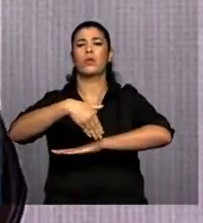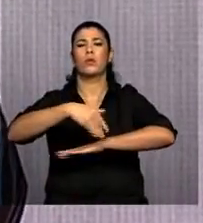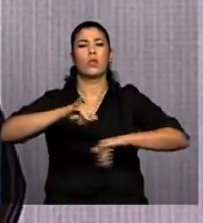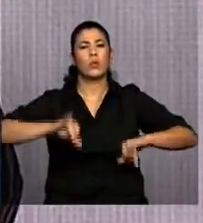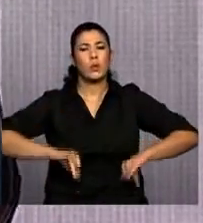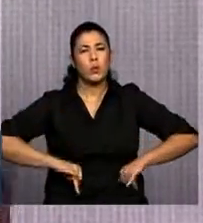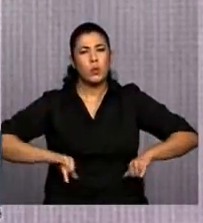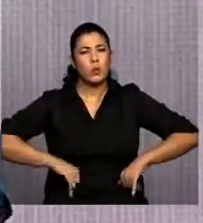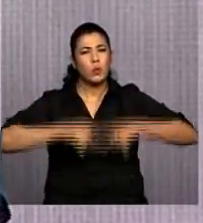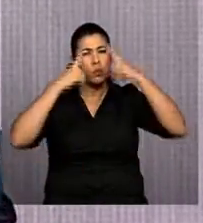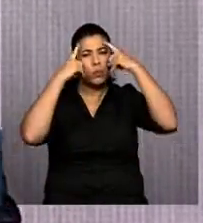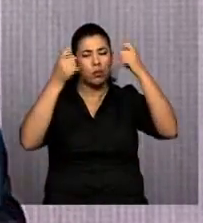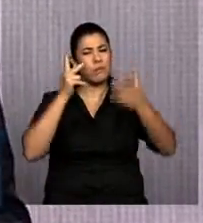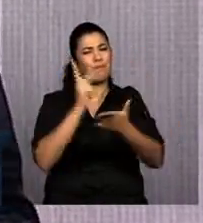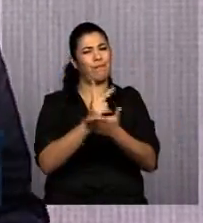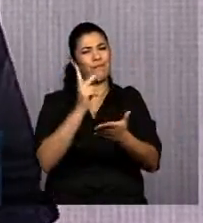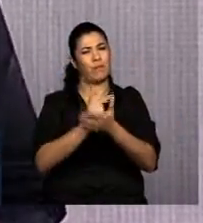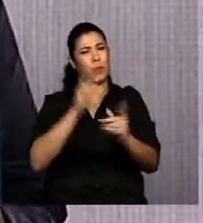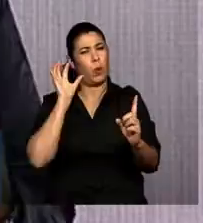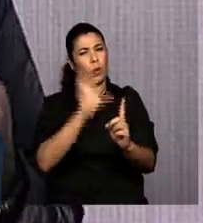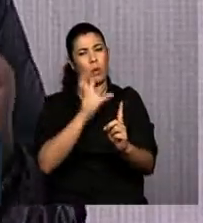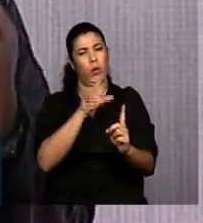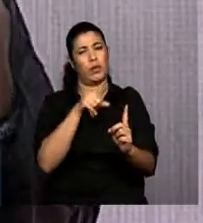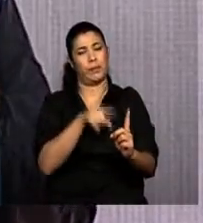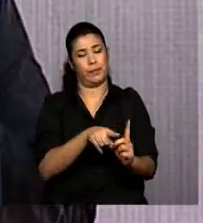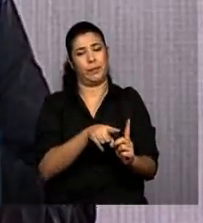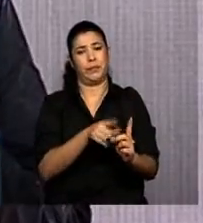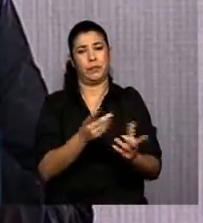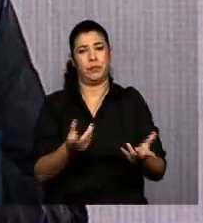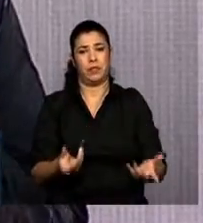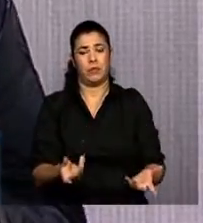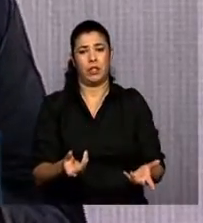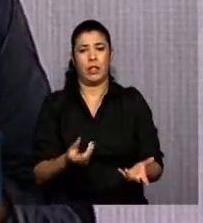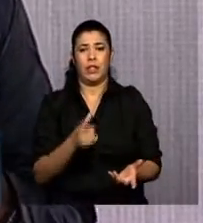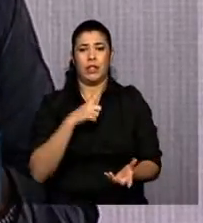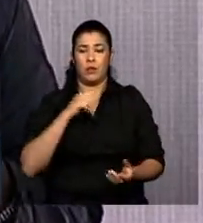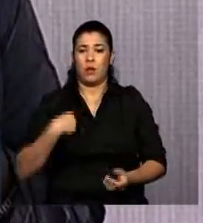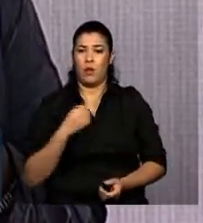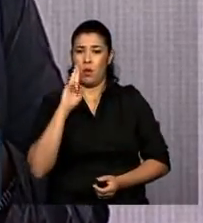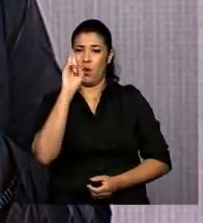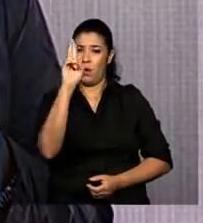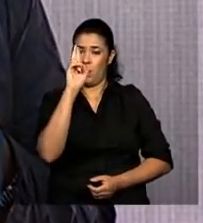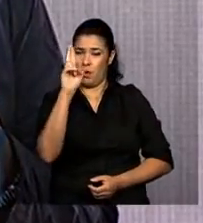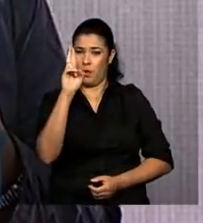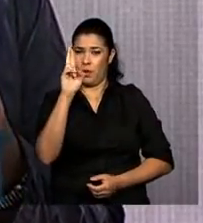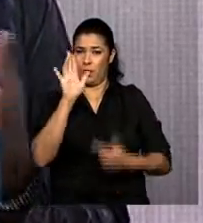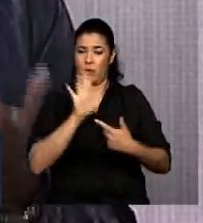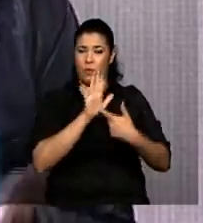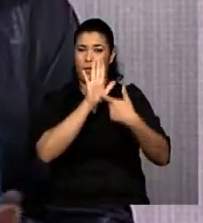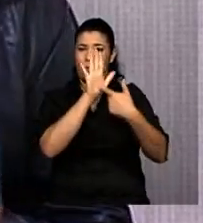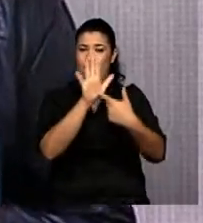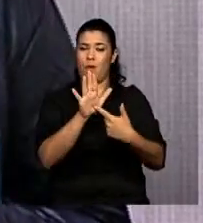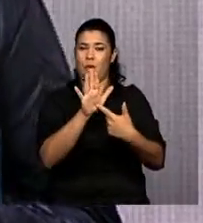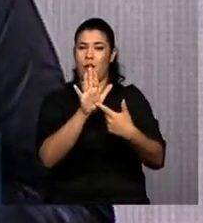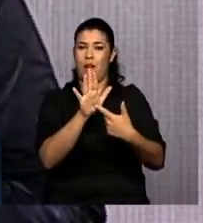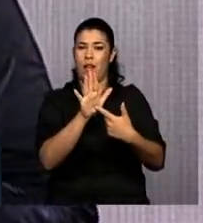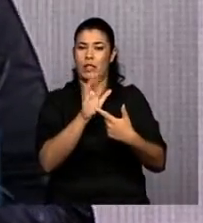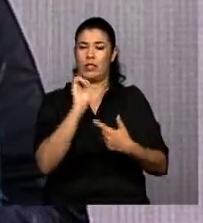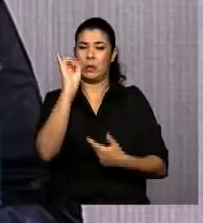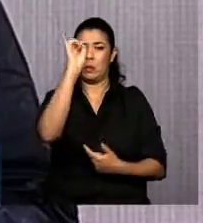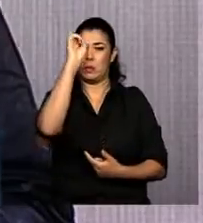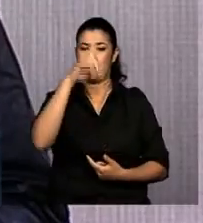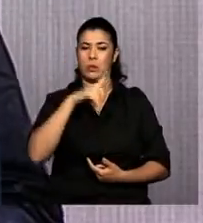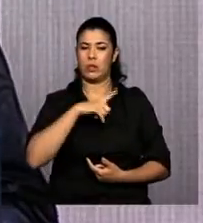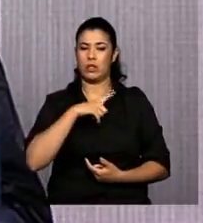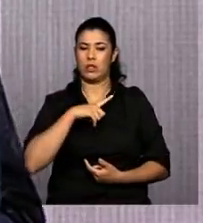sofrendo violência a todo momento. Então, eu acho que, estando aqui, eu faço essa representação,